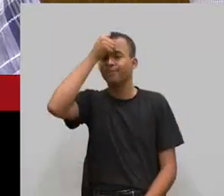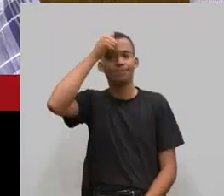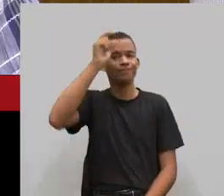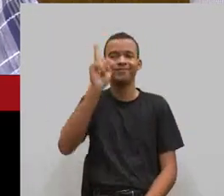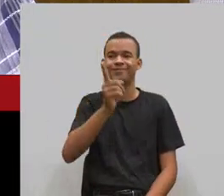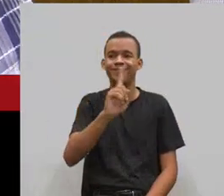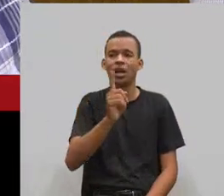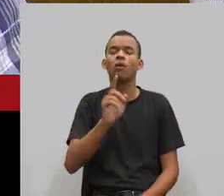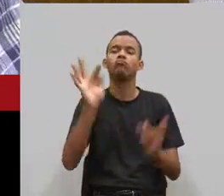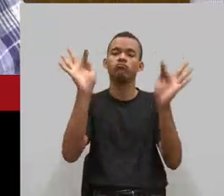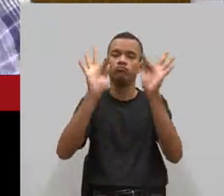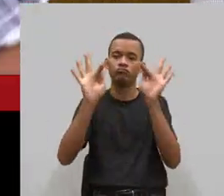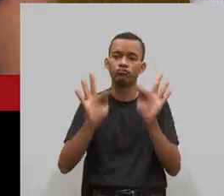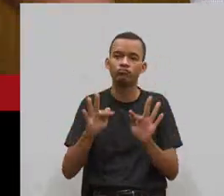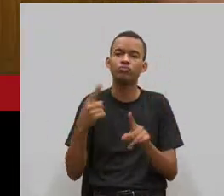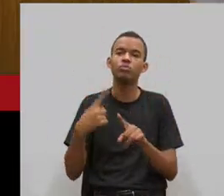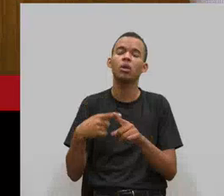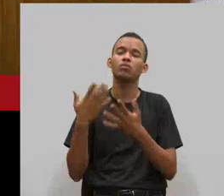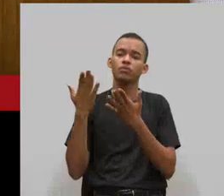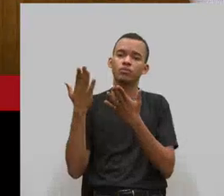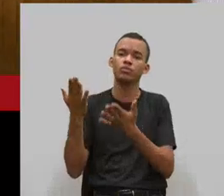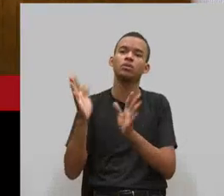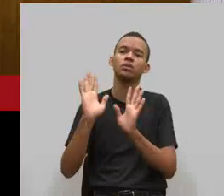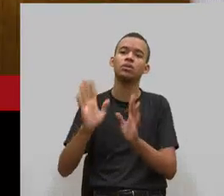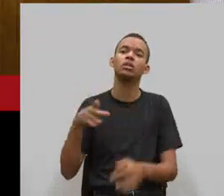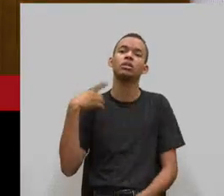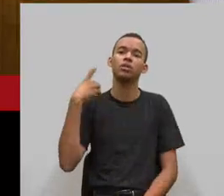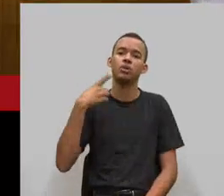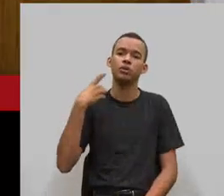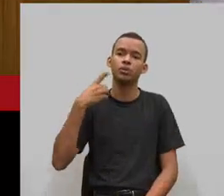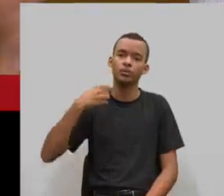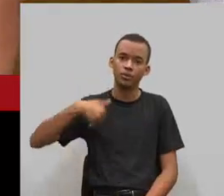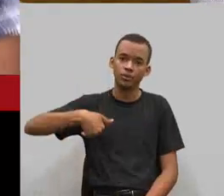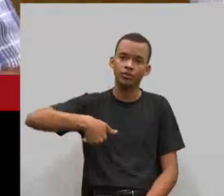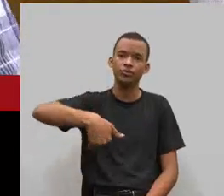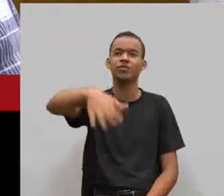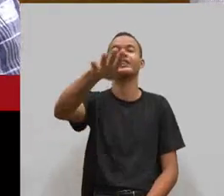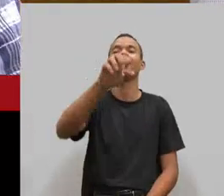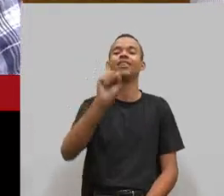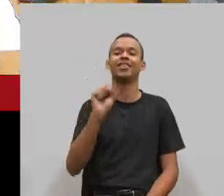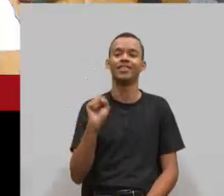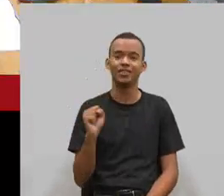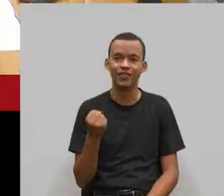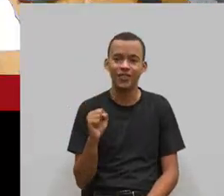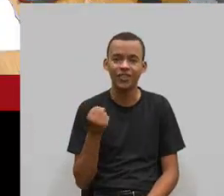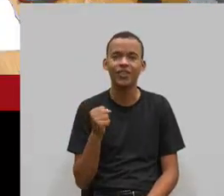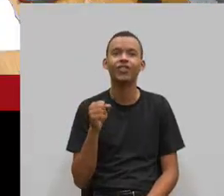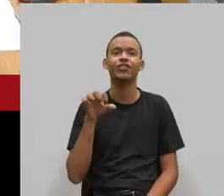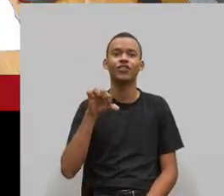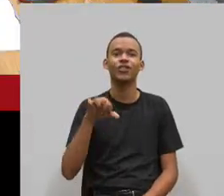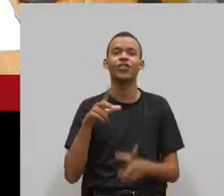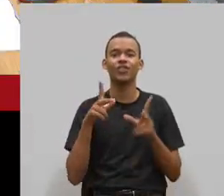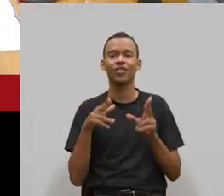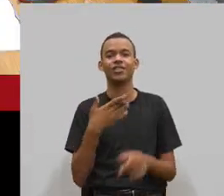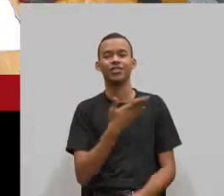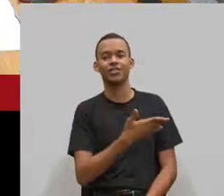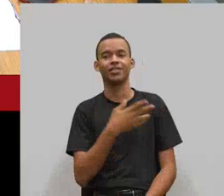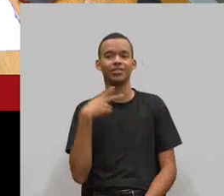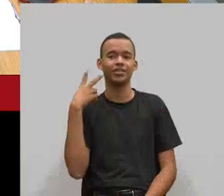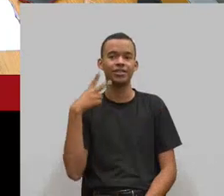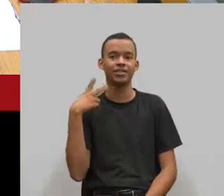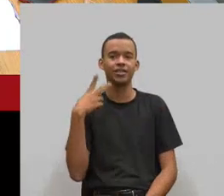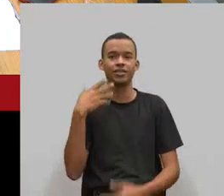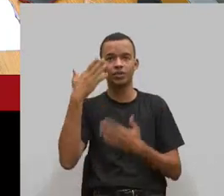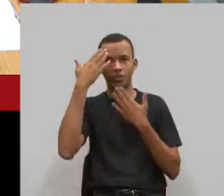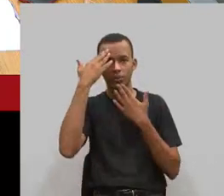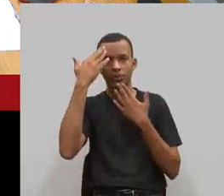vai ser uma deputada de um mandato vai ser uma deputada de oito mandato a 10 mandat igual nosso Nobre vereadores aqui obrigado a todos e uma boa tarde